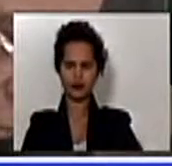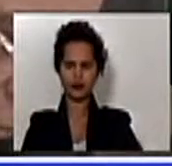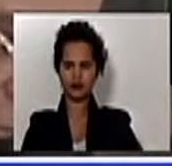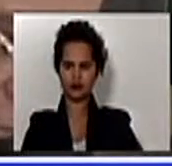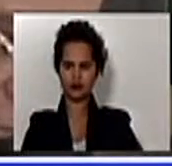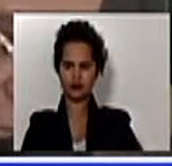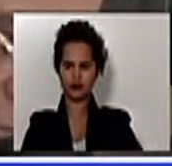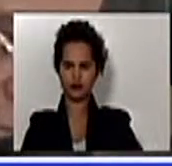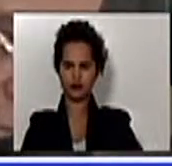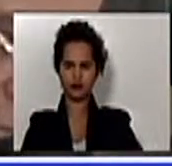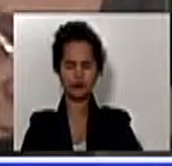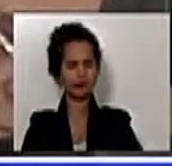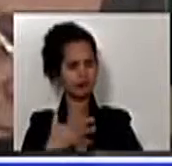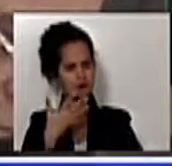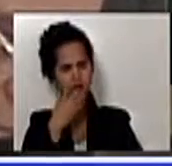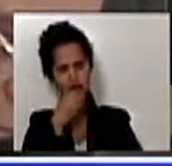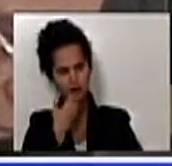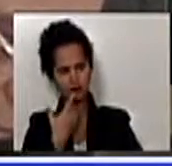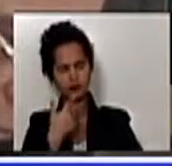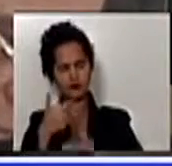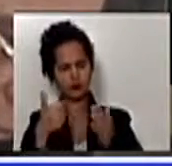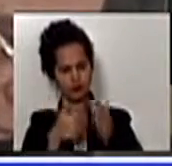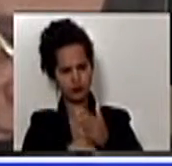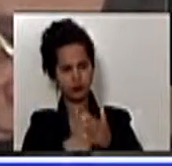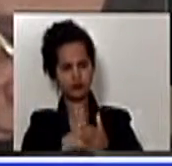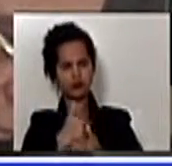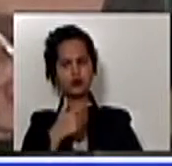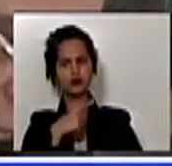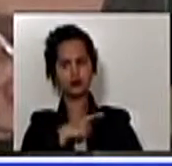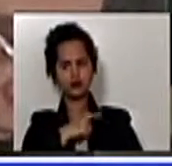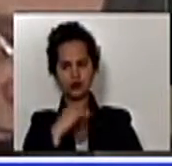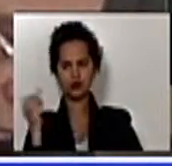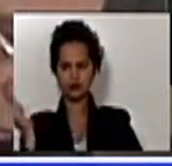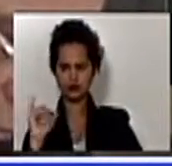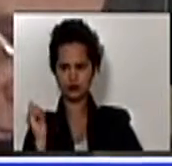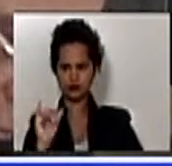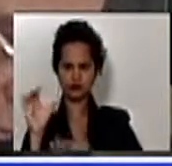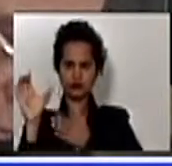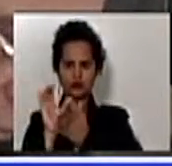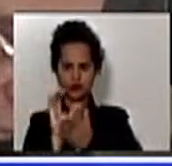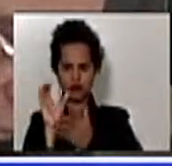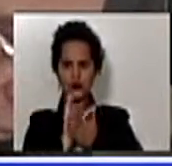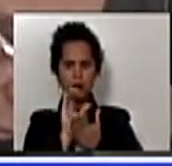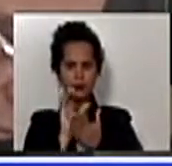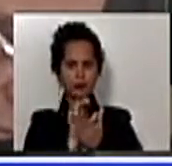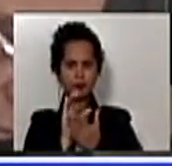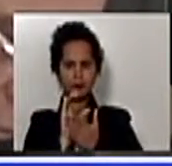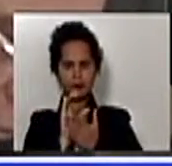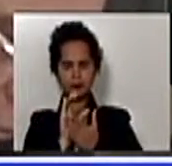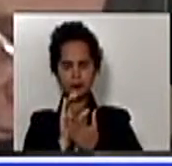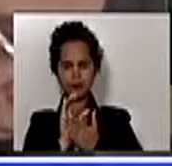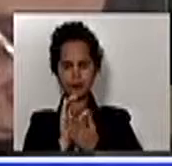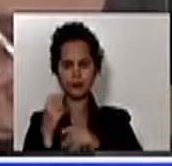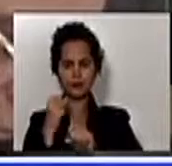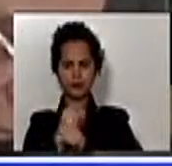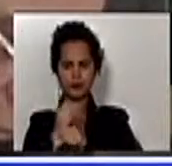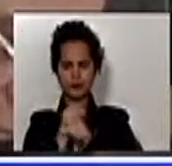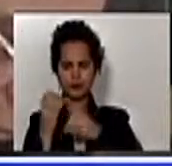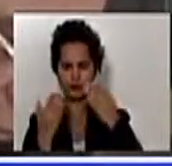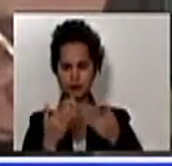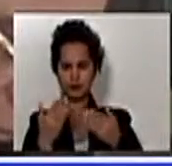Deputado, excelente pergunta do senhor. Na verdade, a gente teve o setor elétrico que contribuiu muito. Esse ano, a